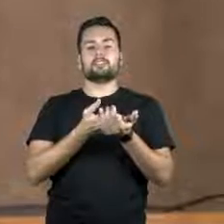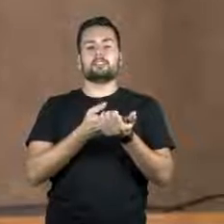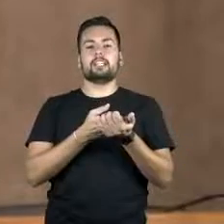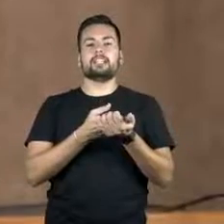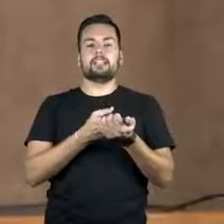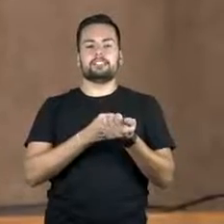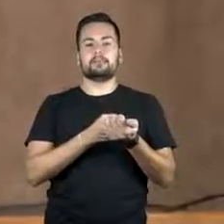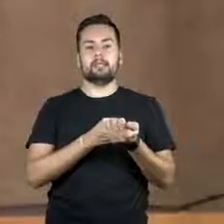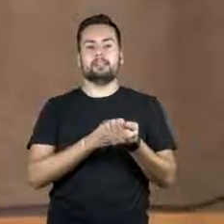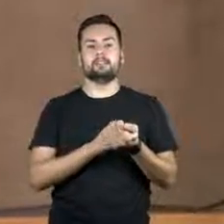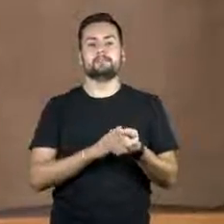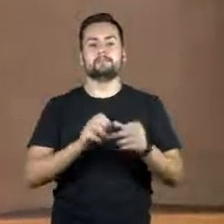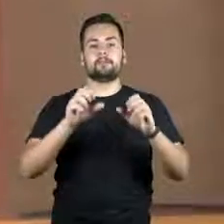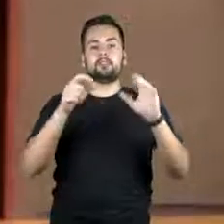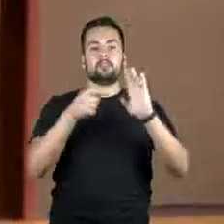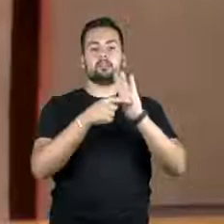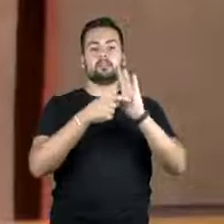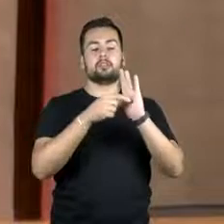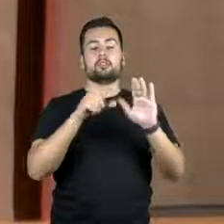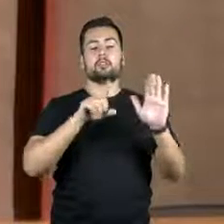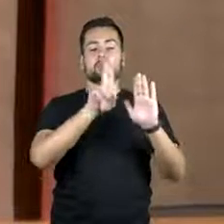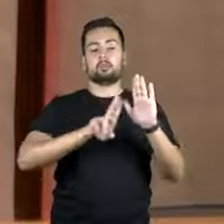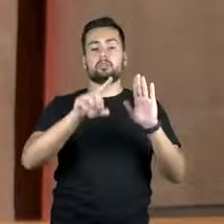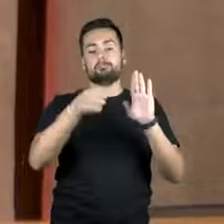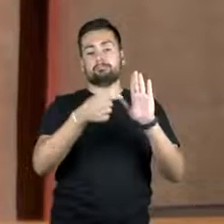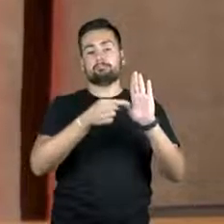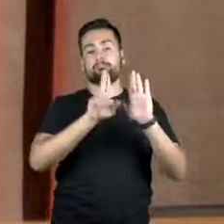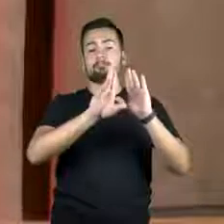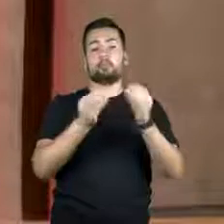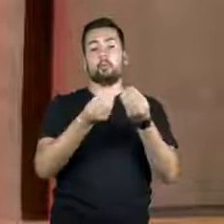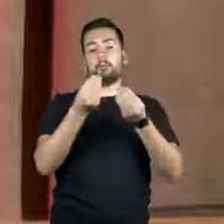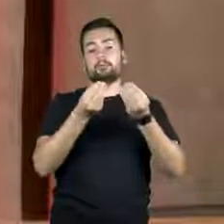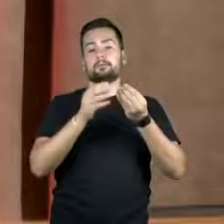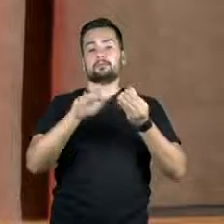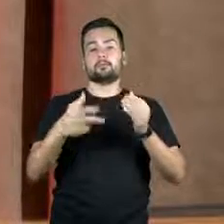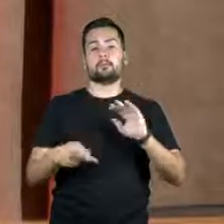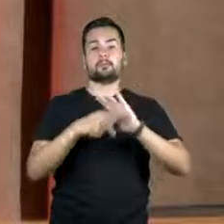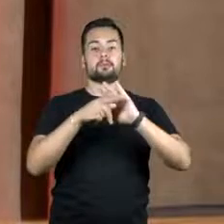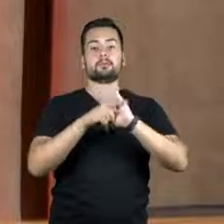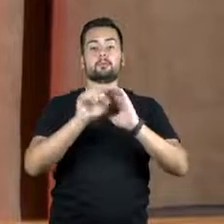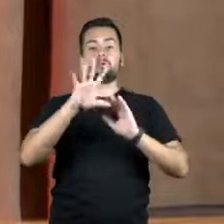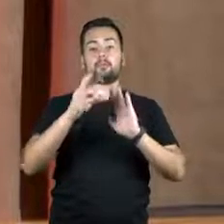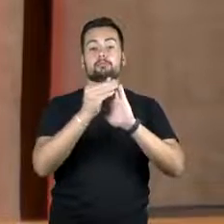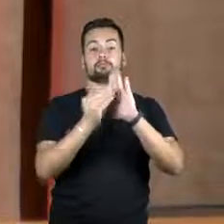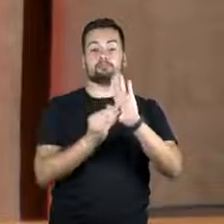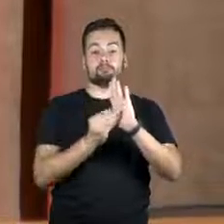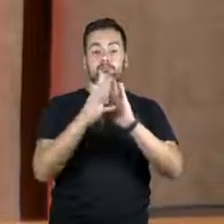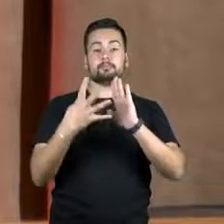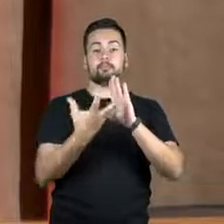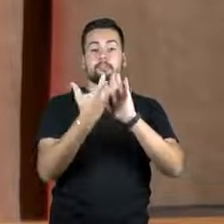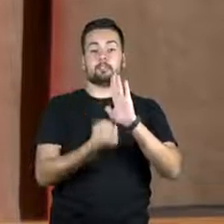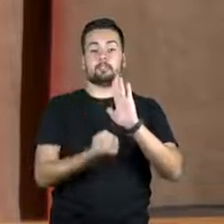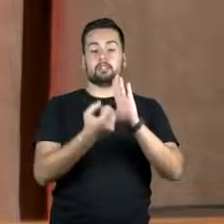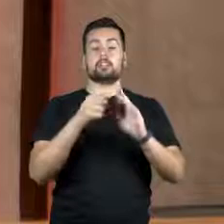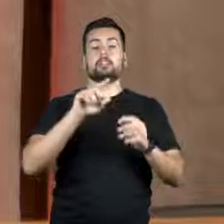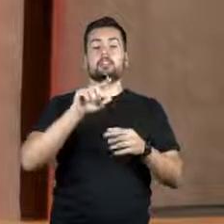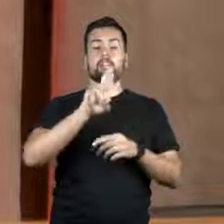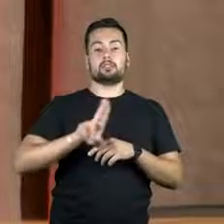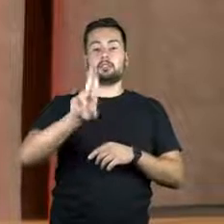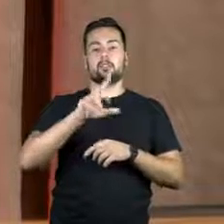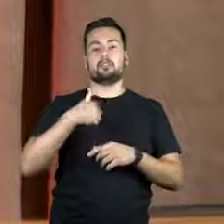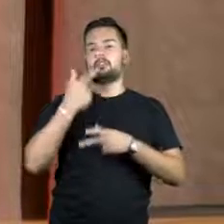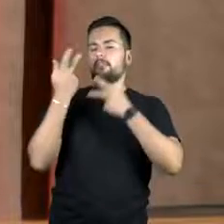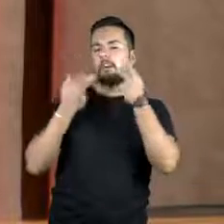do software que verificam a utilização dele. Tá? E, para isso, é só baixar o QR Code e utilizar. Né? Eu não vou falar nada aqui do